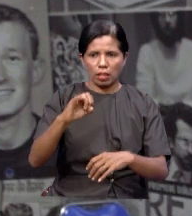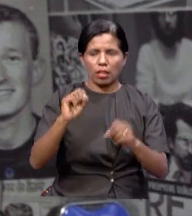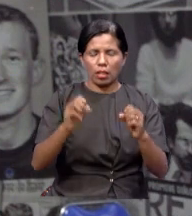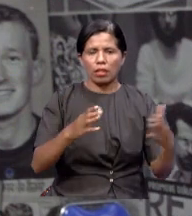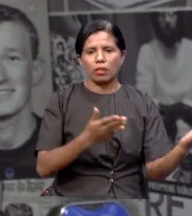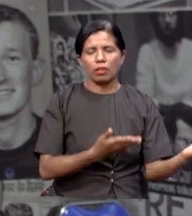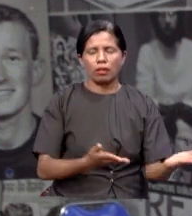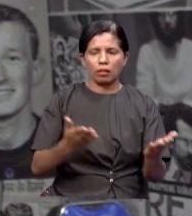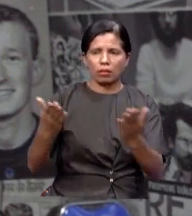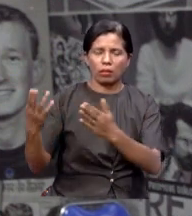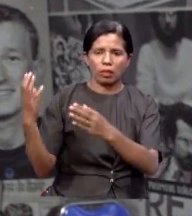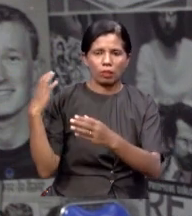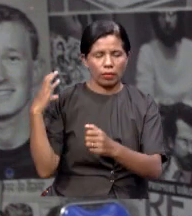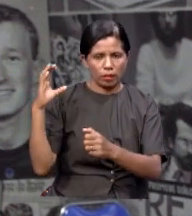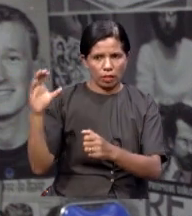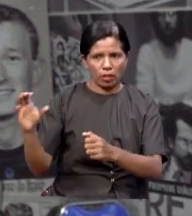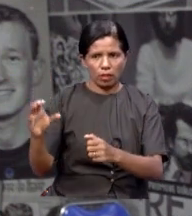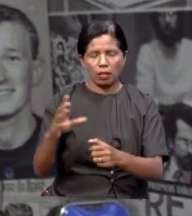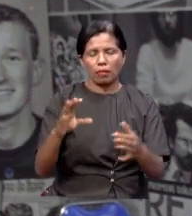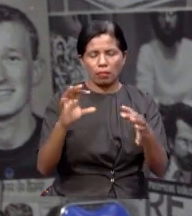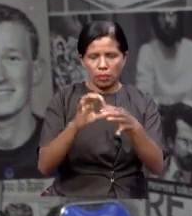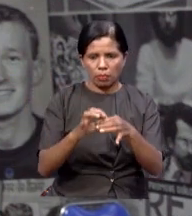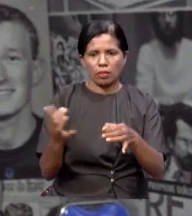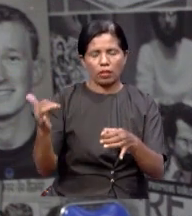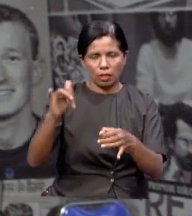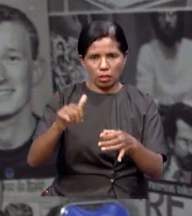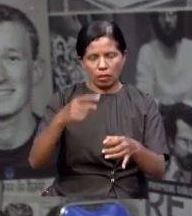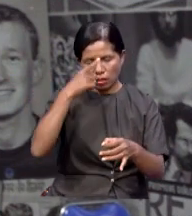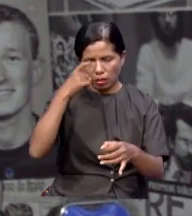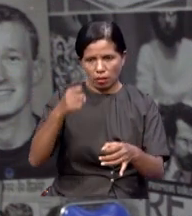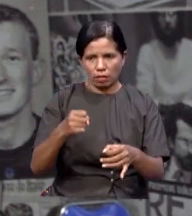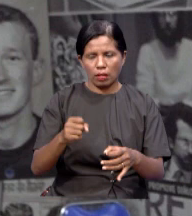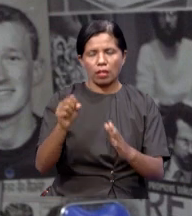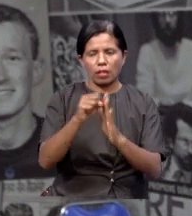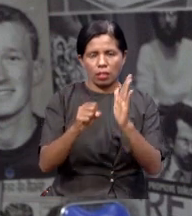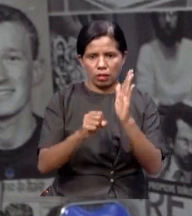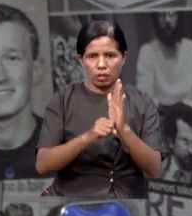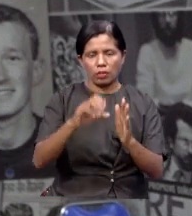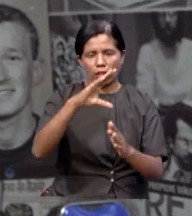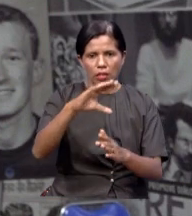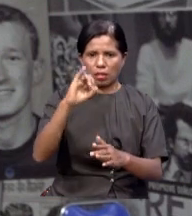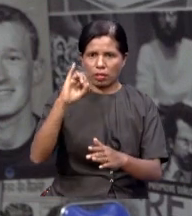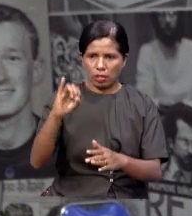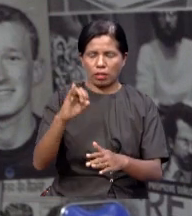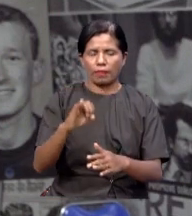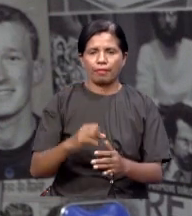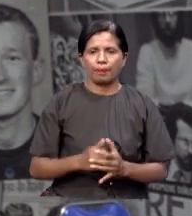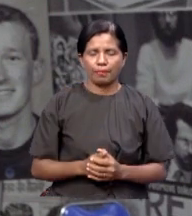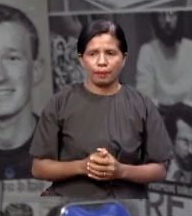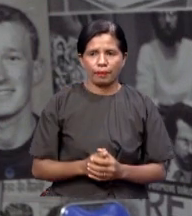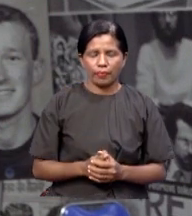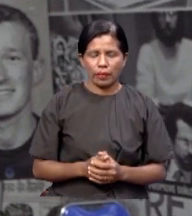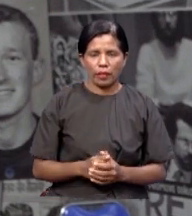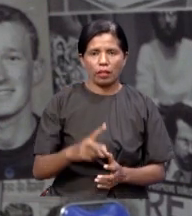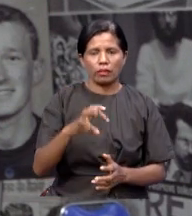delega ne competência ba a membro terceiro tamba ne estatuto do conselho de imprensa provela. Virgílio